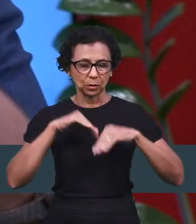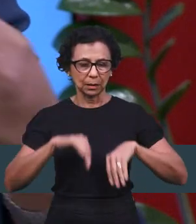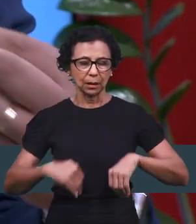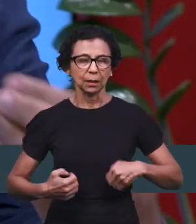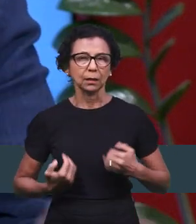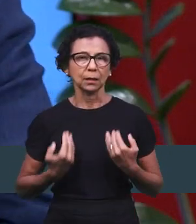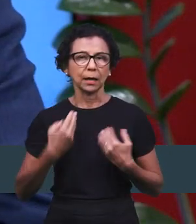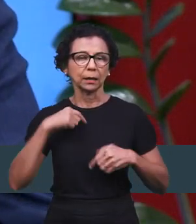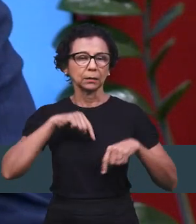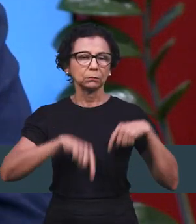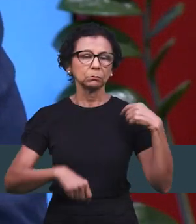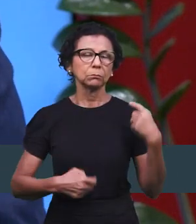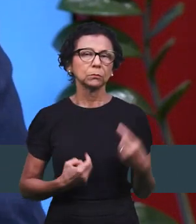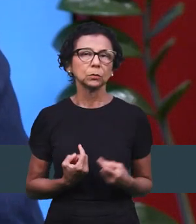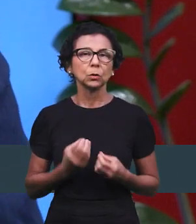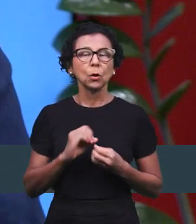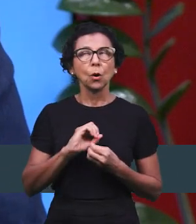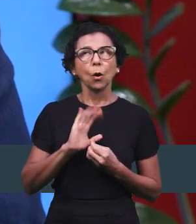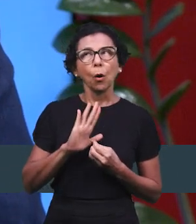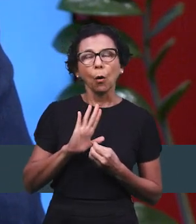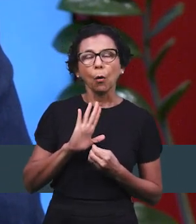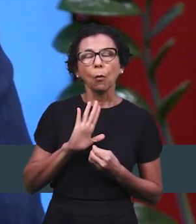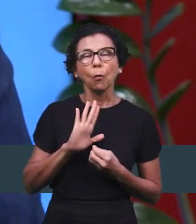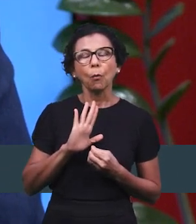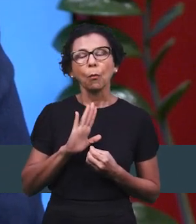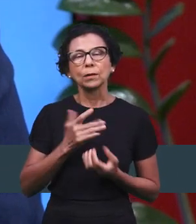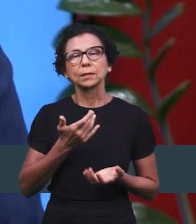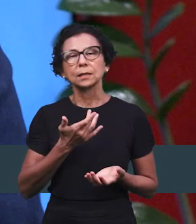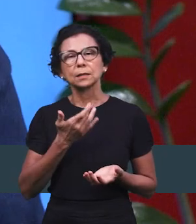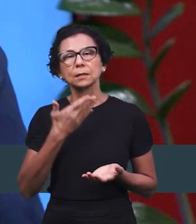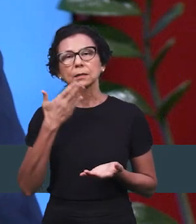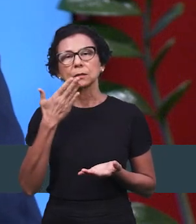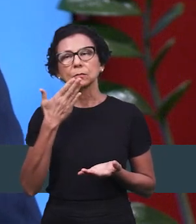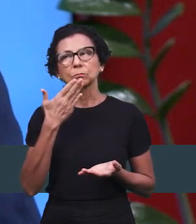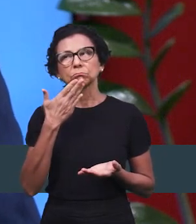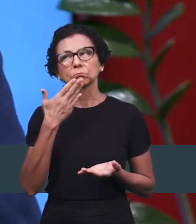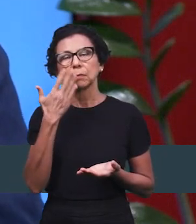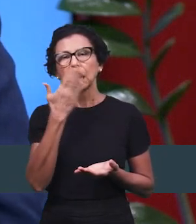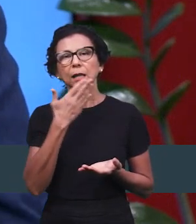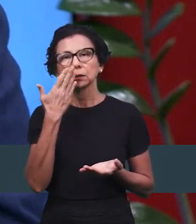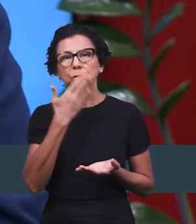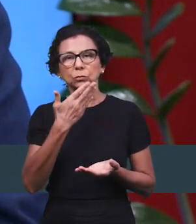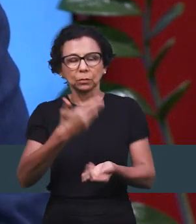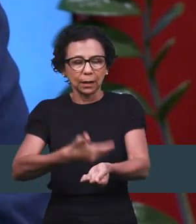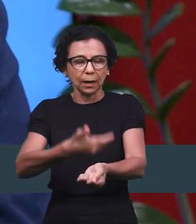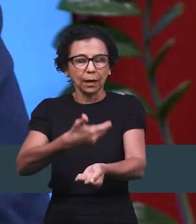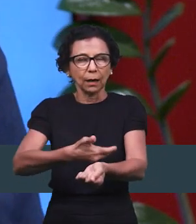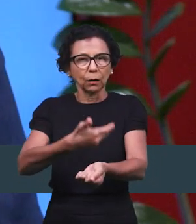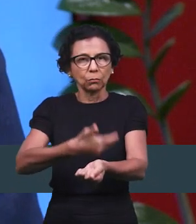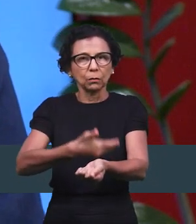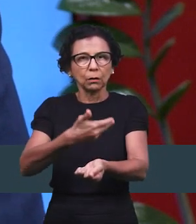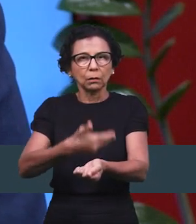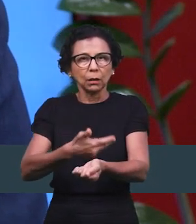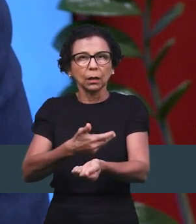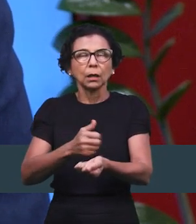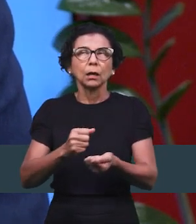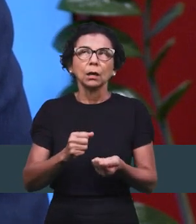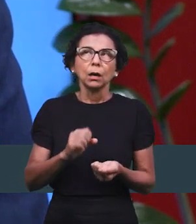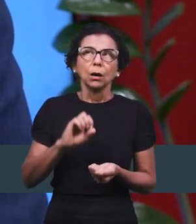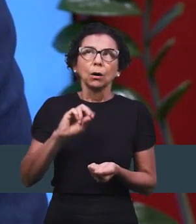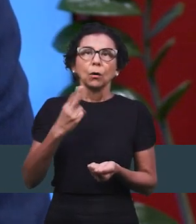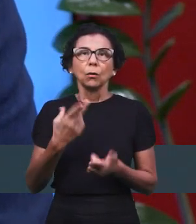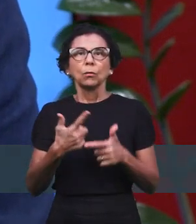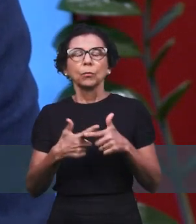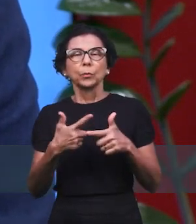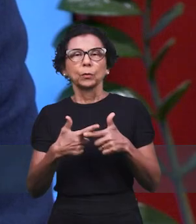Uma doença diabetes, uma doença cardiovascular, essas pessoas geralmente vão